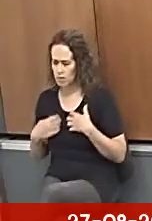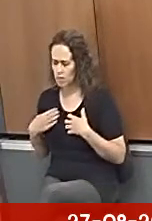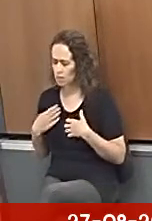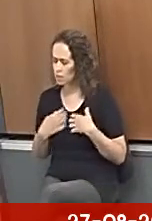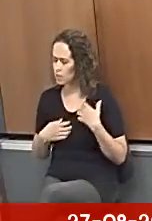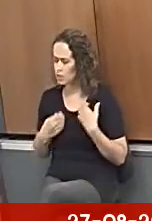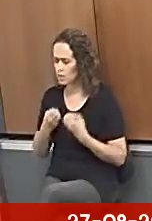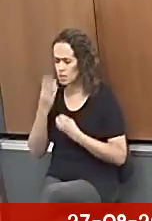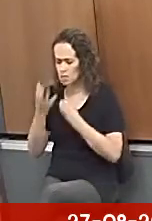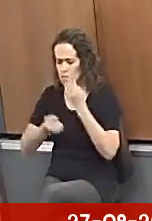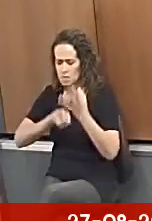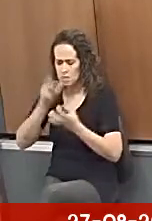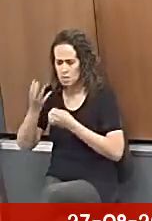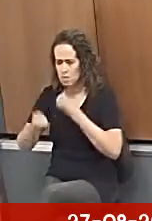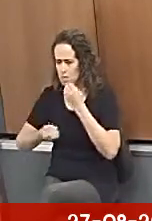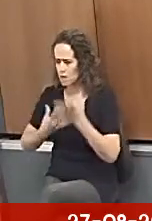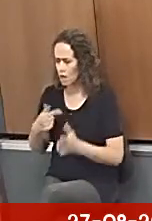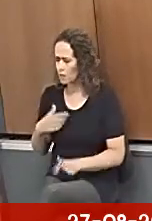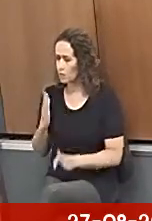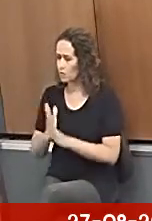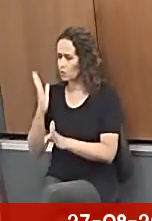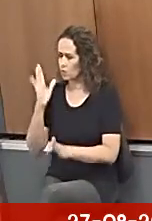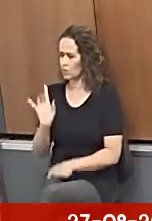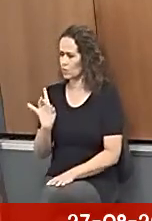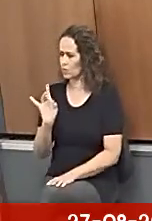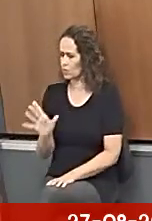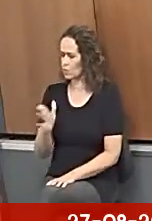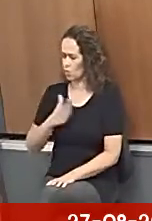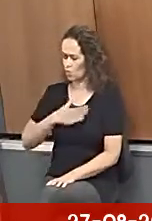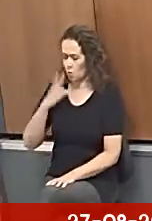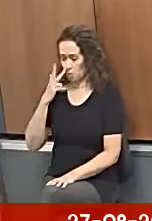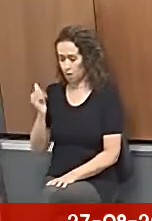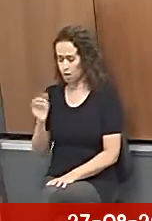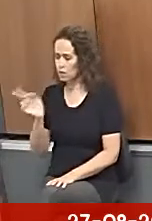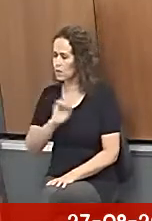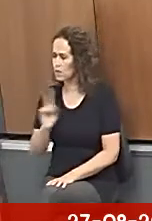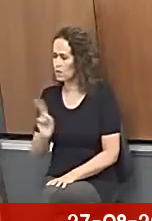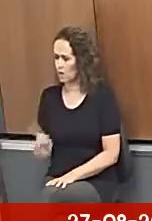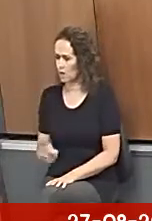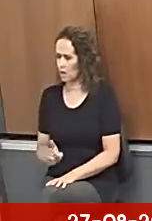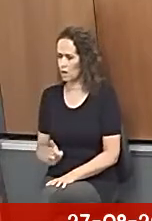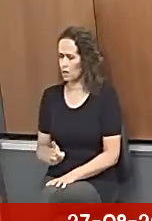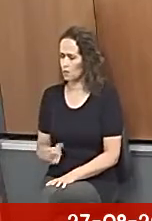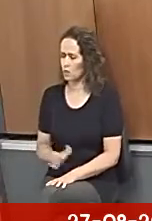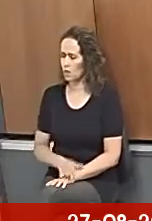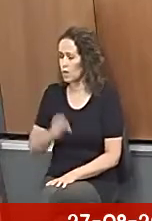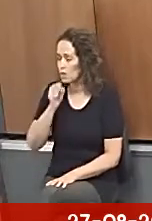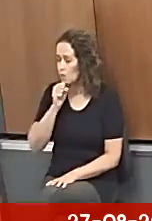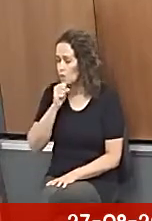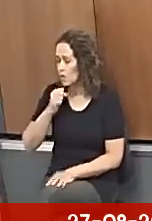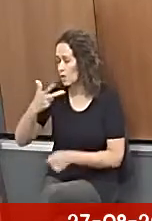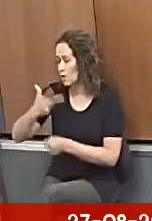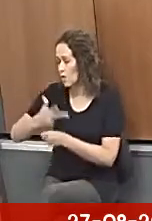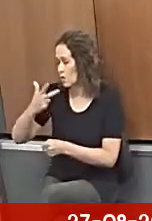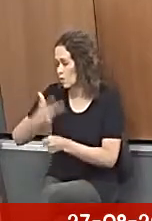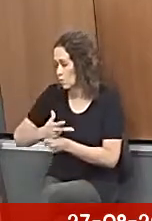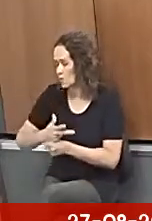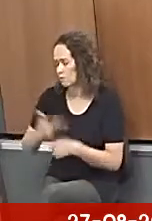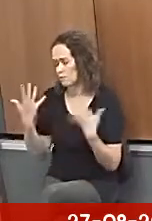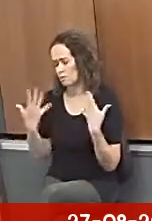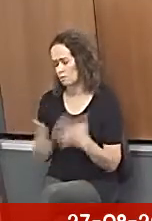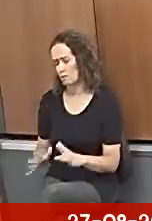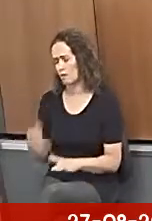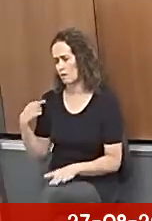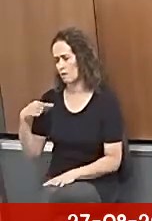descobrir que não é só o meu pai nenhum idoso que ia mineirão nenhum deficiente km nem uma grávida que aí o